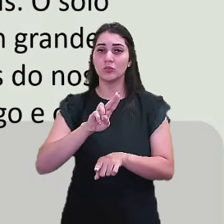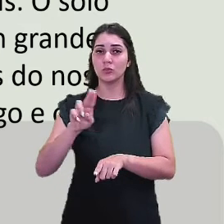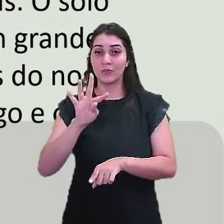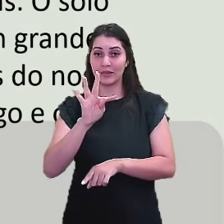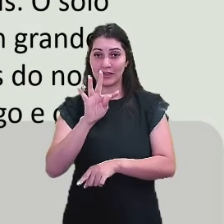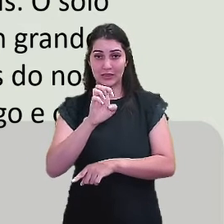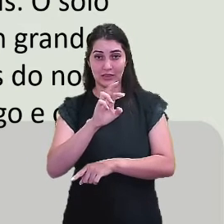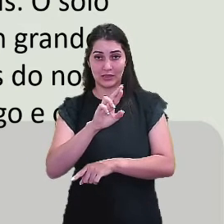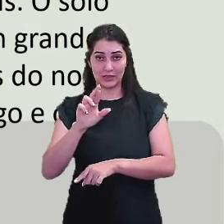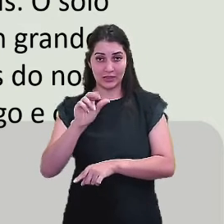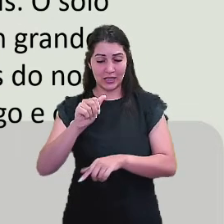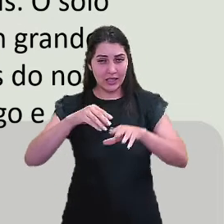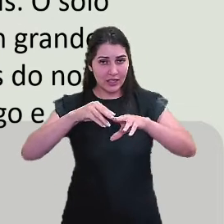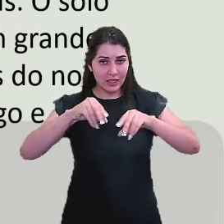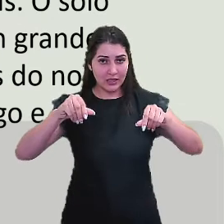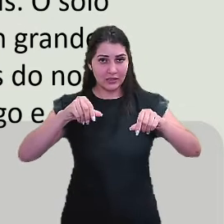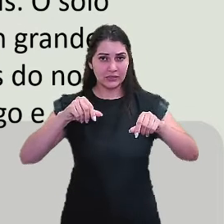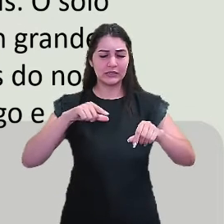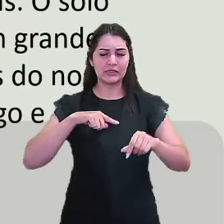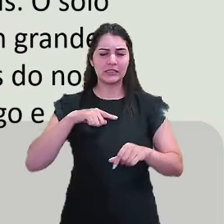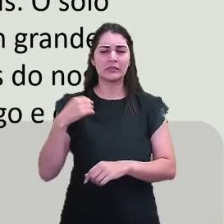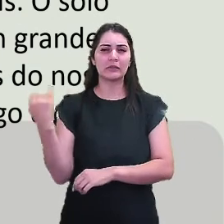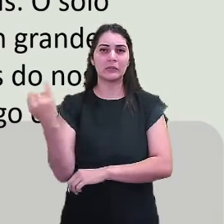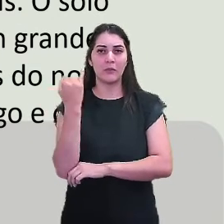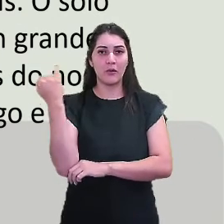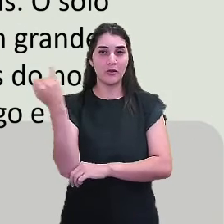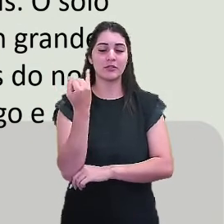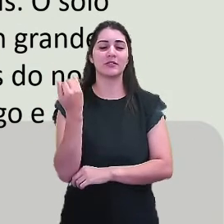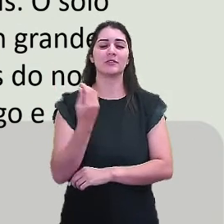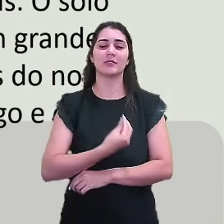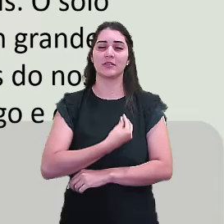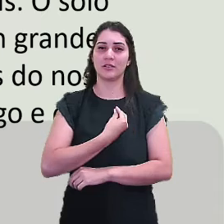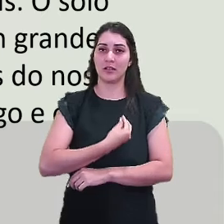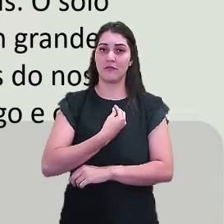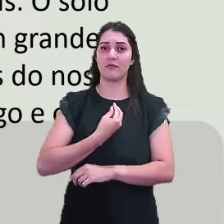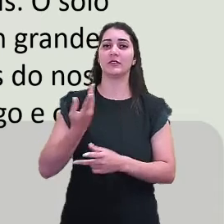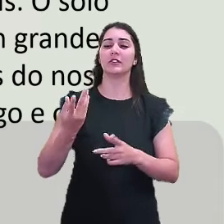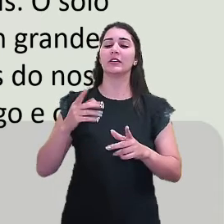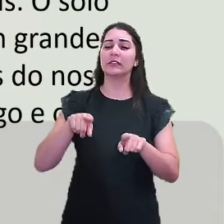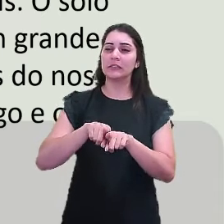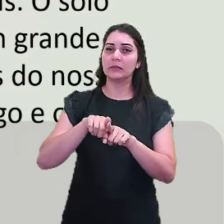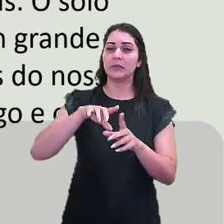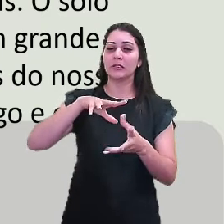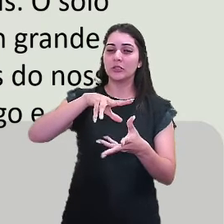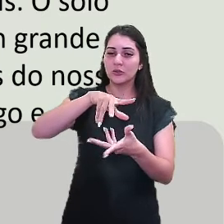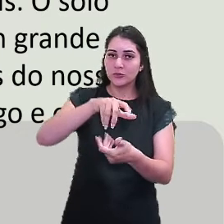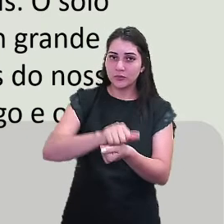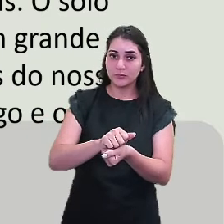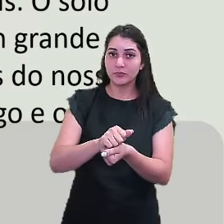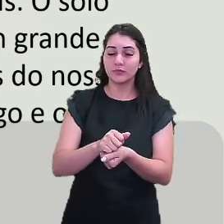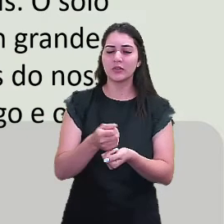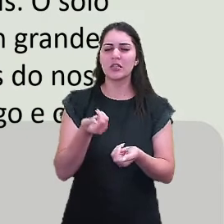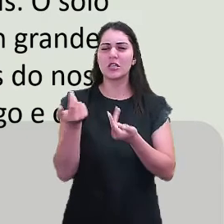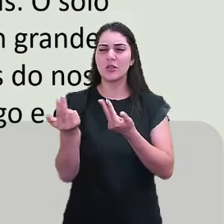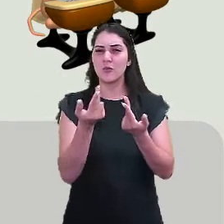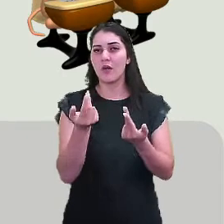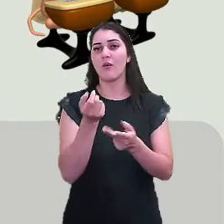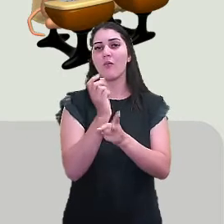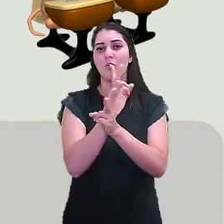vivos do nosso planeta, assim como o ar, a água, o fogo e o vento.